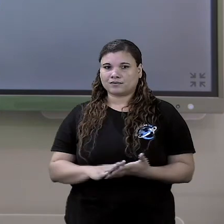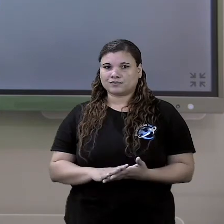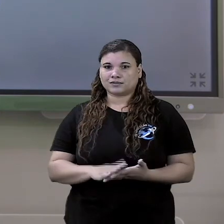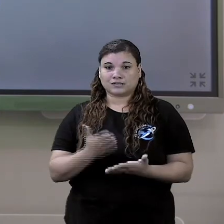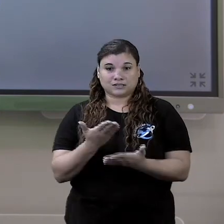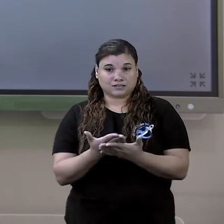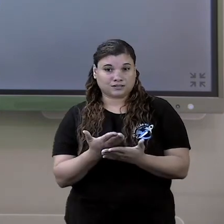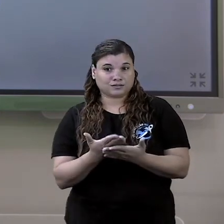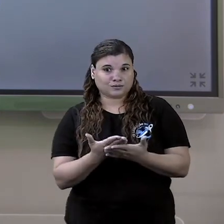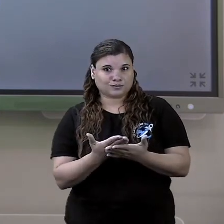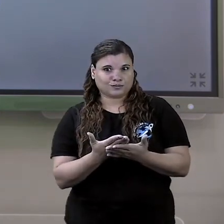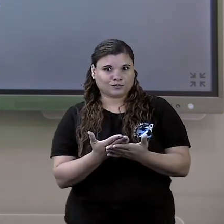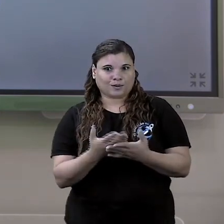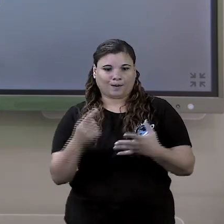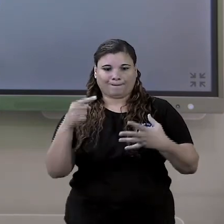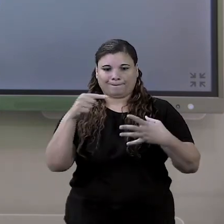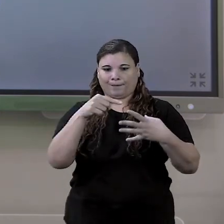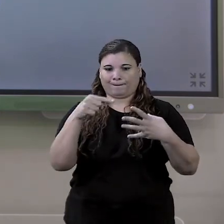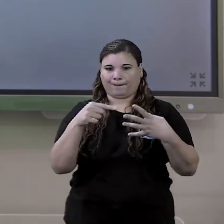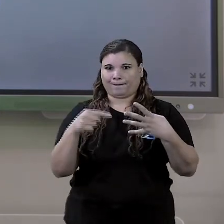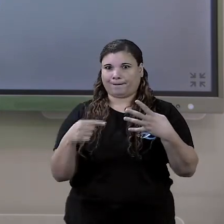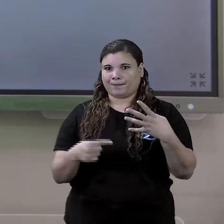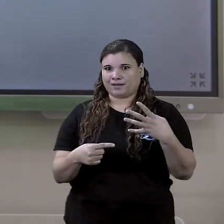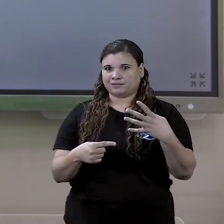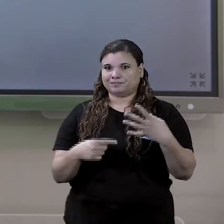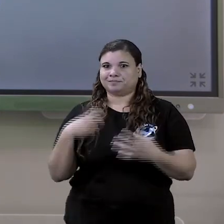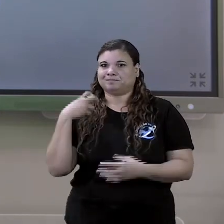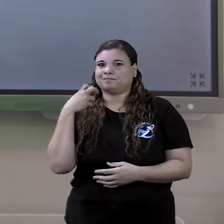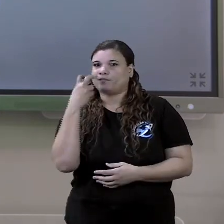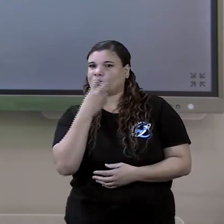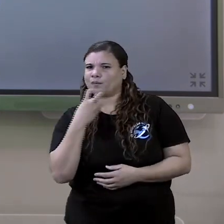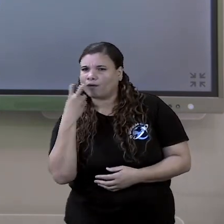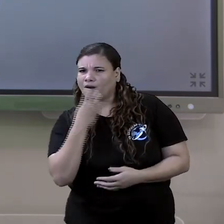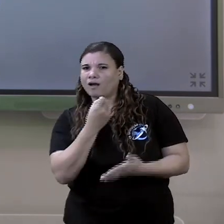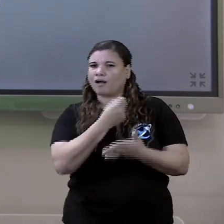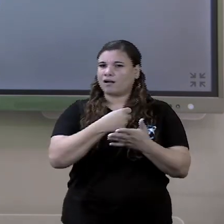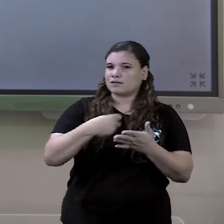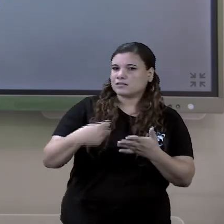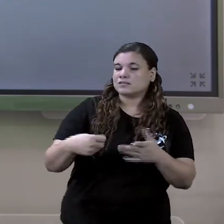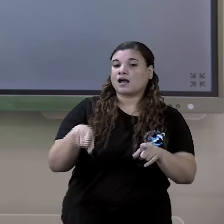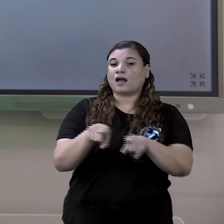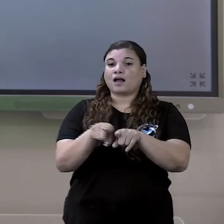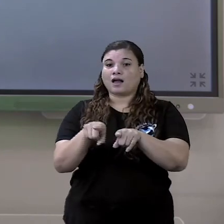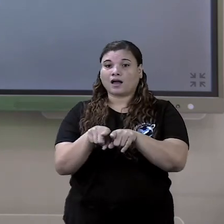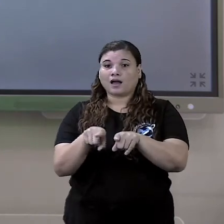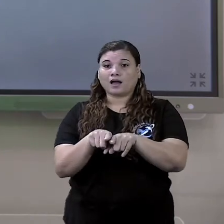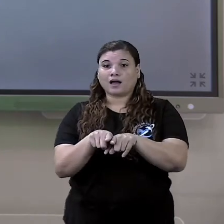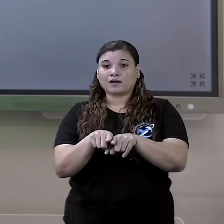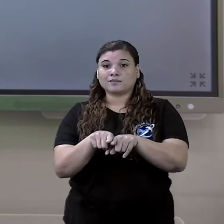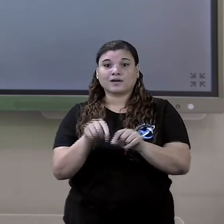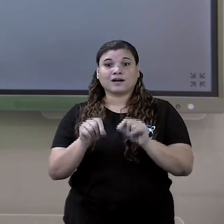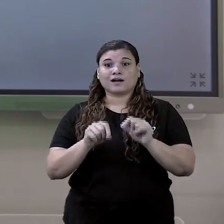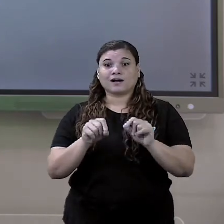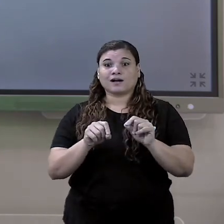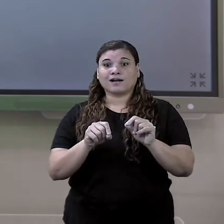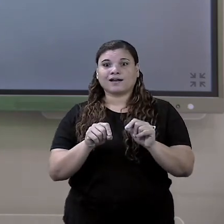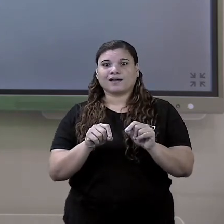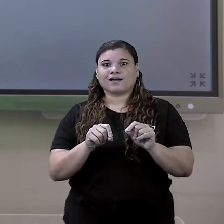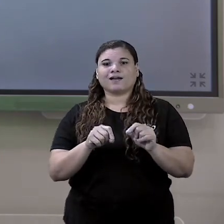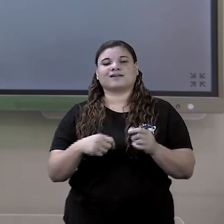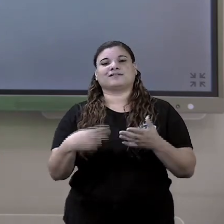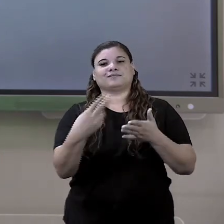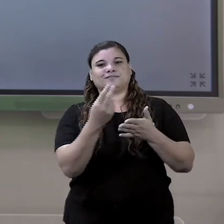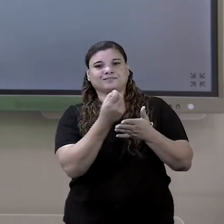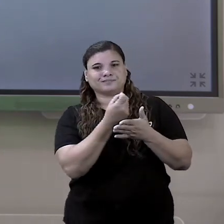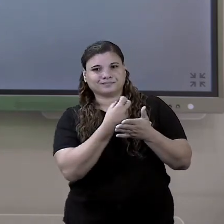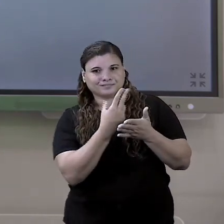Tem as fontes históricas escritas, orais, né? E também as fontes iconográficas e fontes